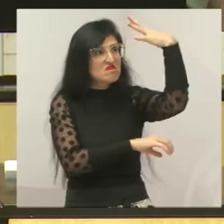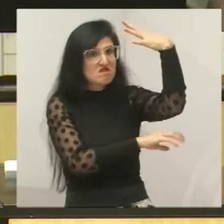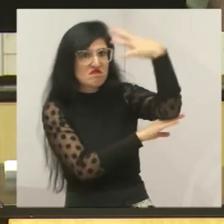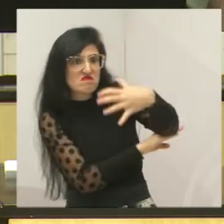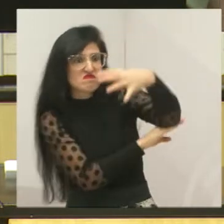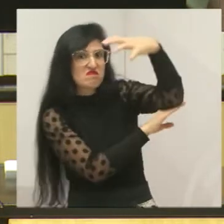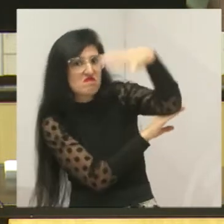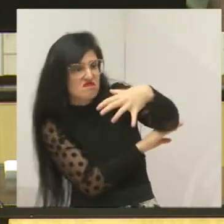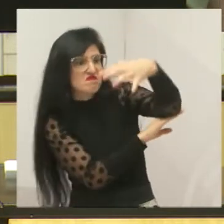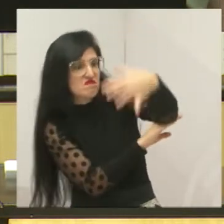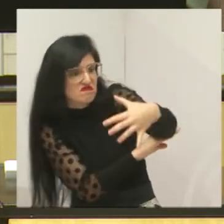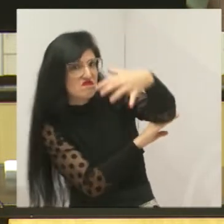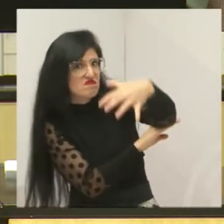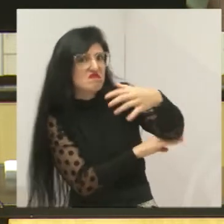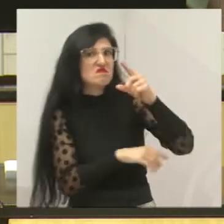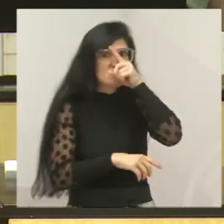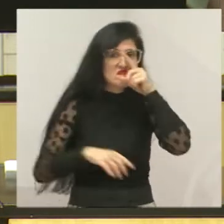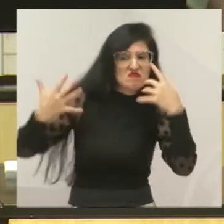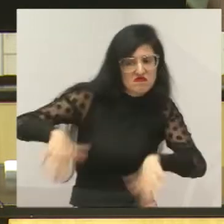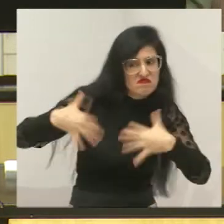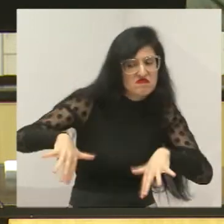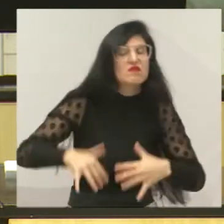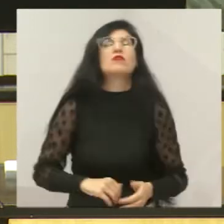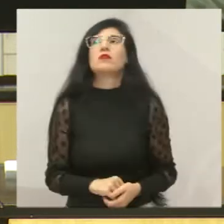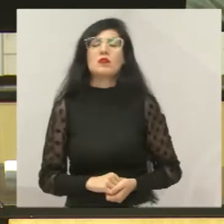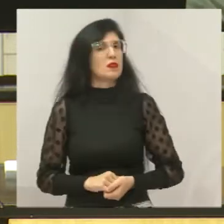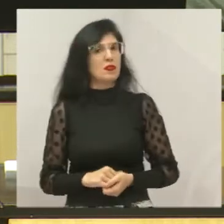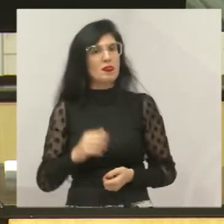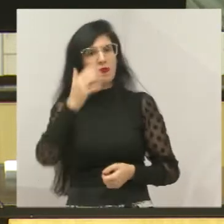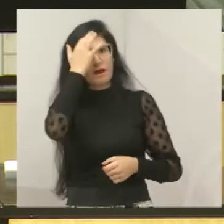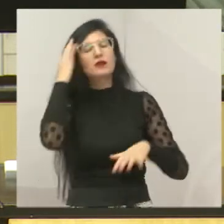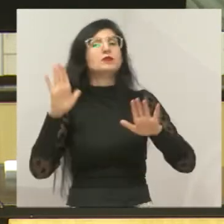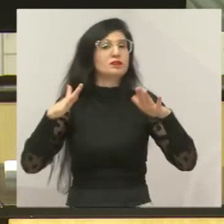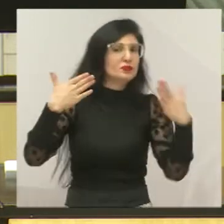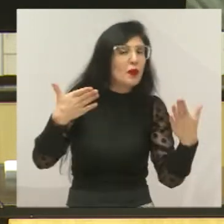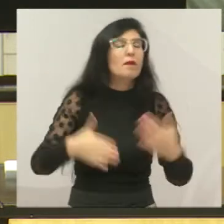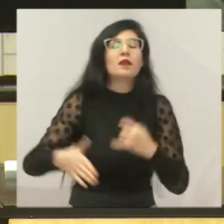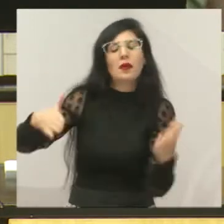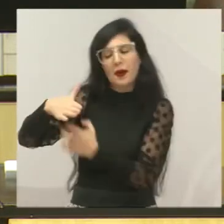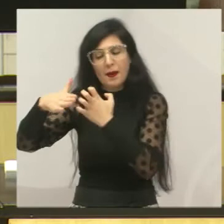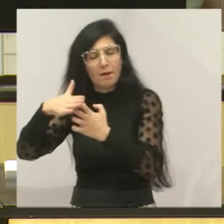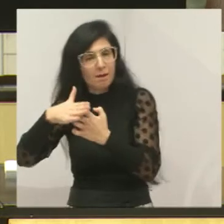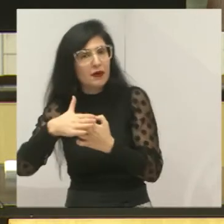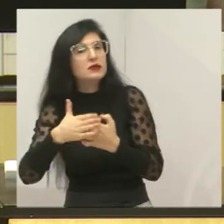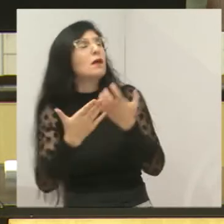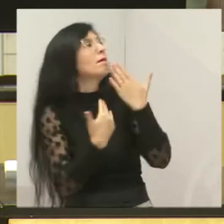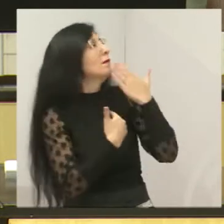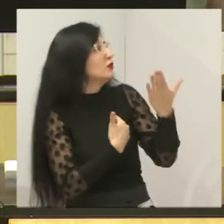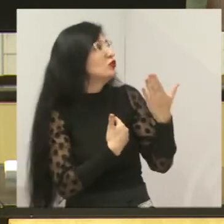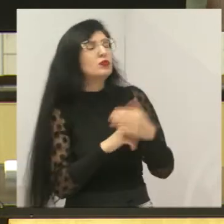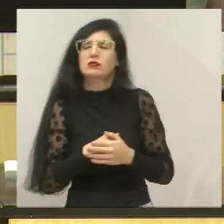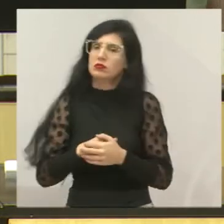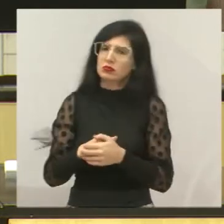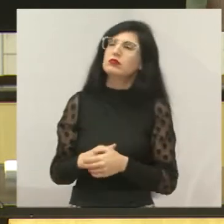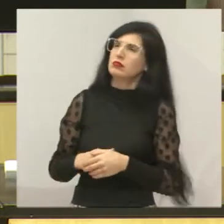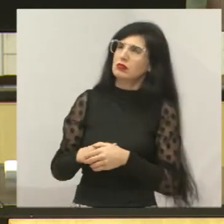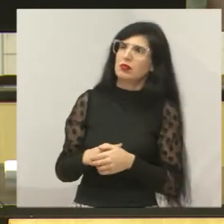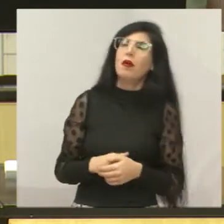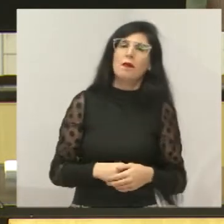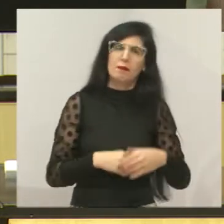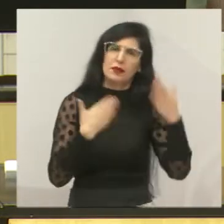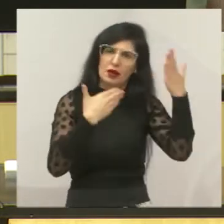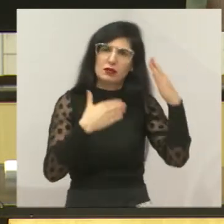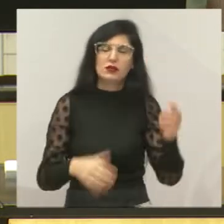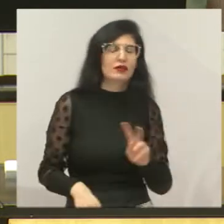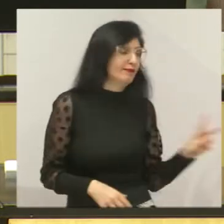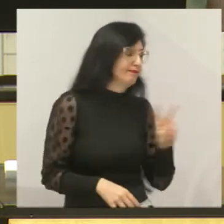transtornos à população local. Na expectativa de pronto atendimento da empresa solicitado, antecipamos agradecimento e subscrevemos. Vereador Valmir Parque do Meia